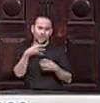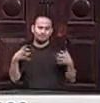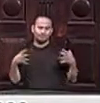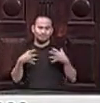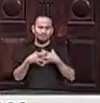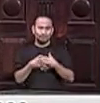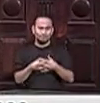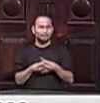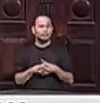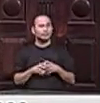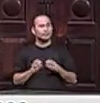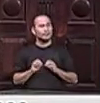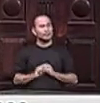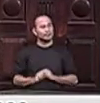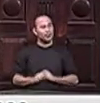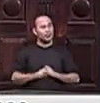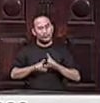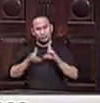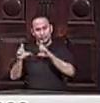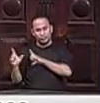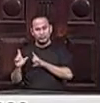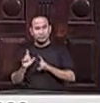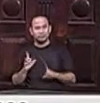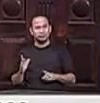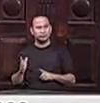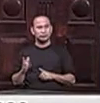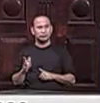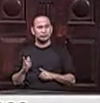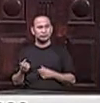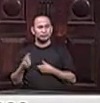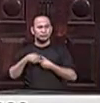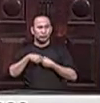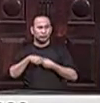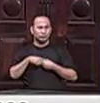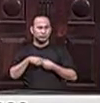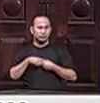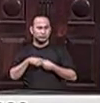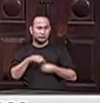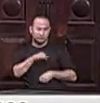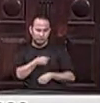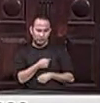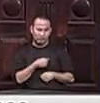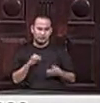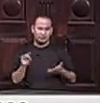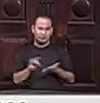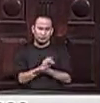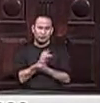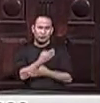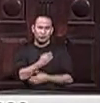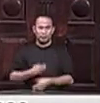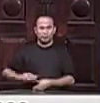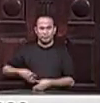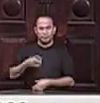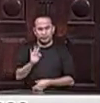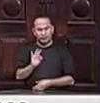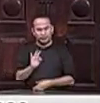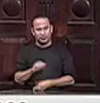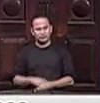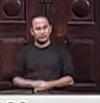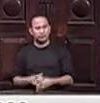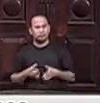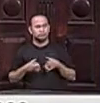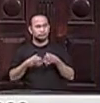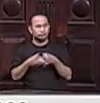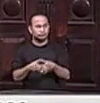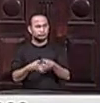no programa de recuperação fiscal assinado com o governo federal. E dentro do pacote de medidas foi para